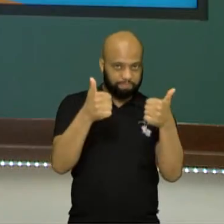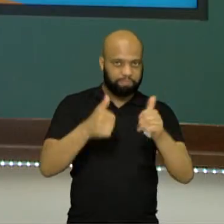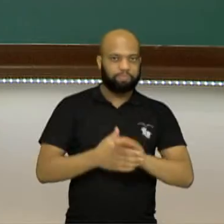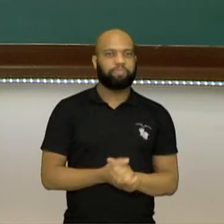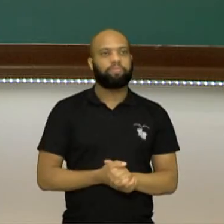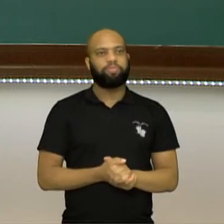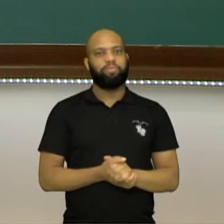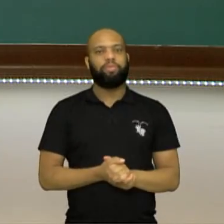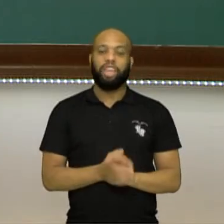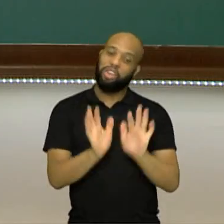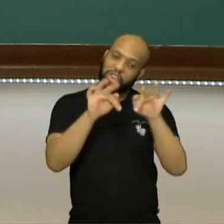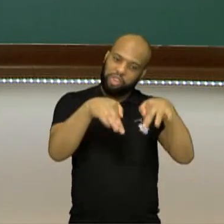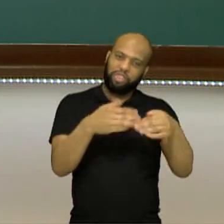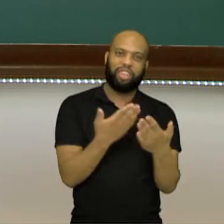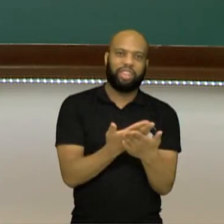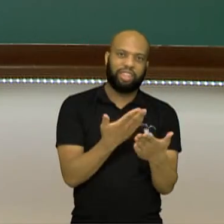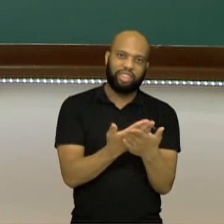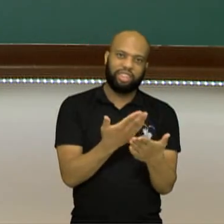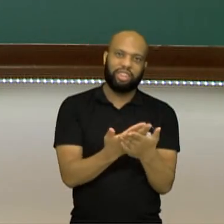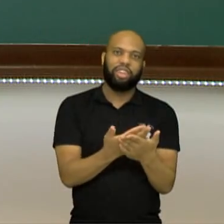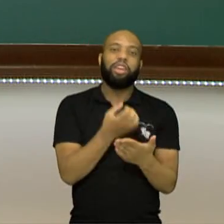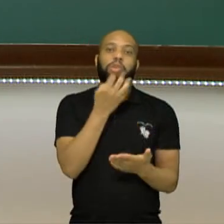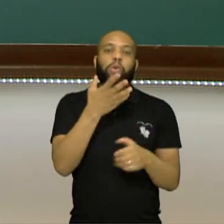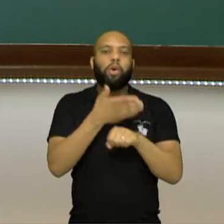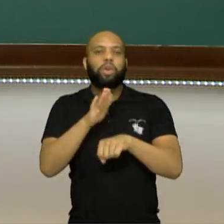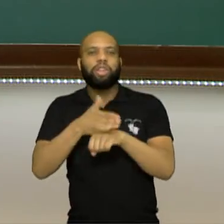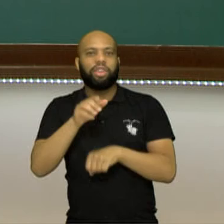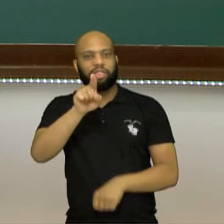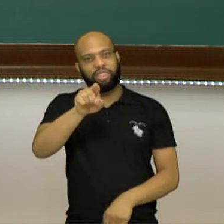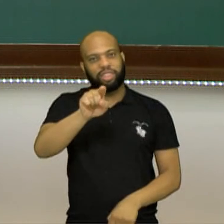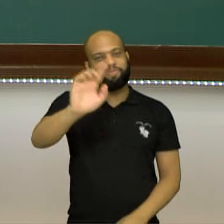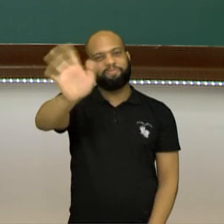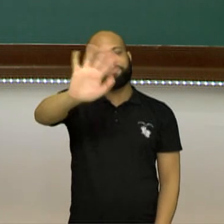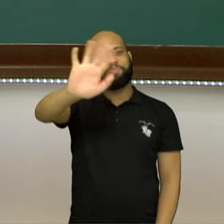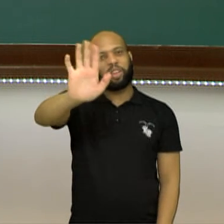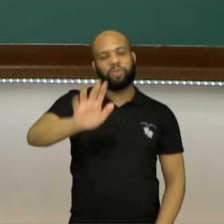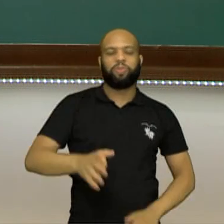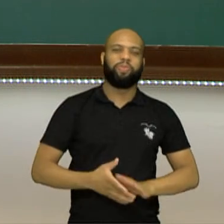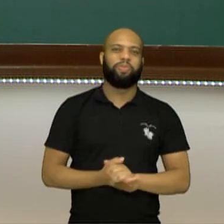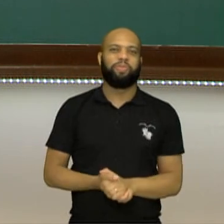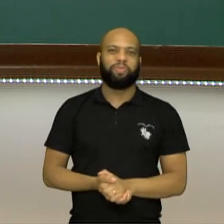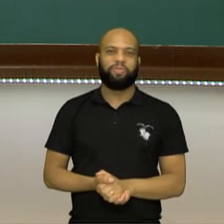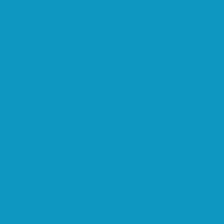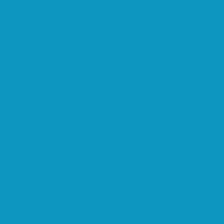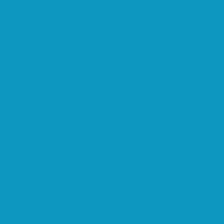Beleza, povo? A gente vai ficando por aqui nessa aula. Boa prática para você. Tchau, galera!